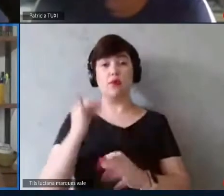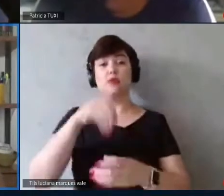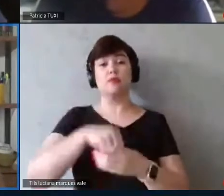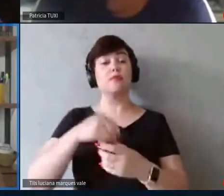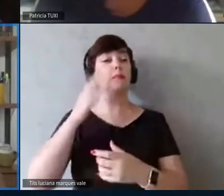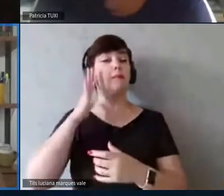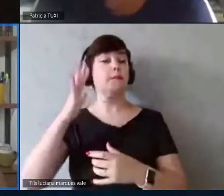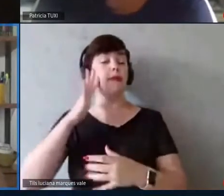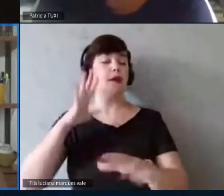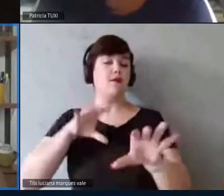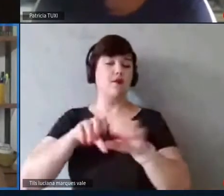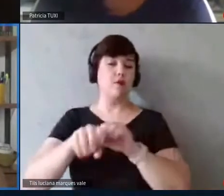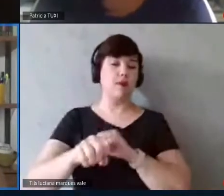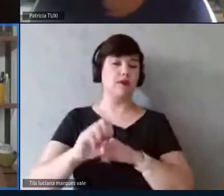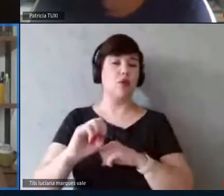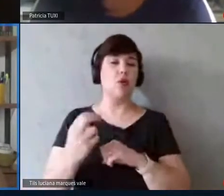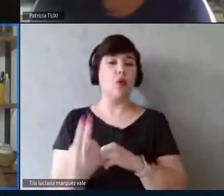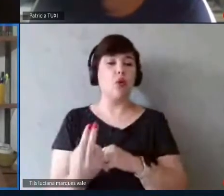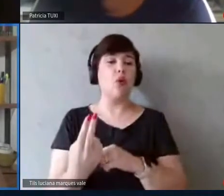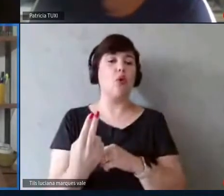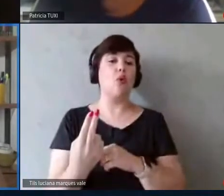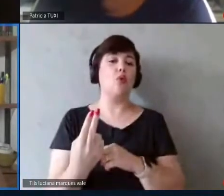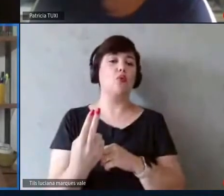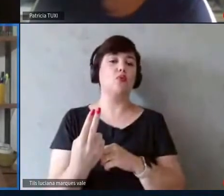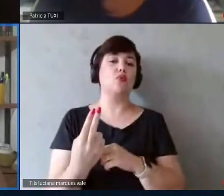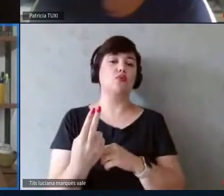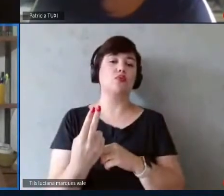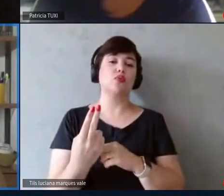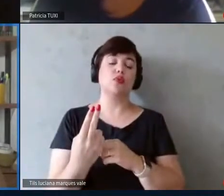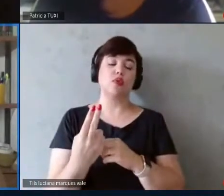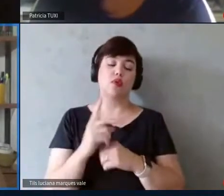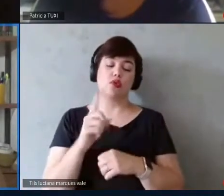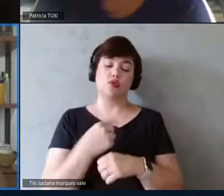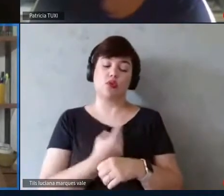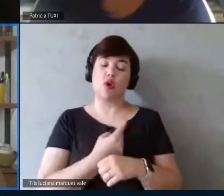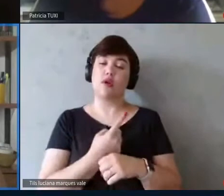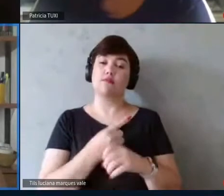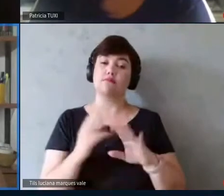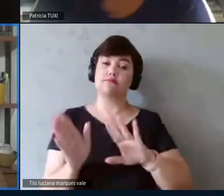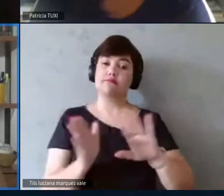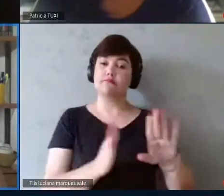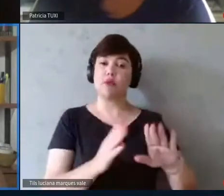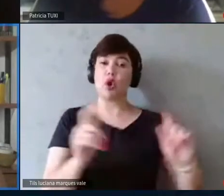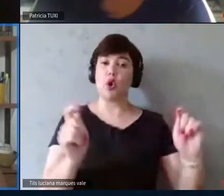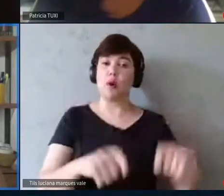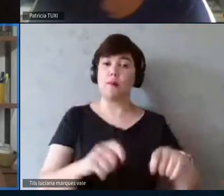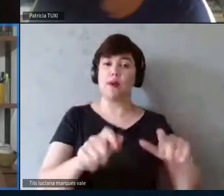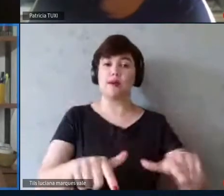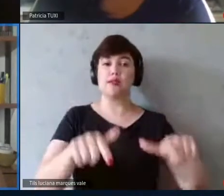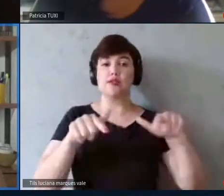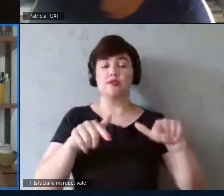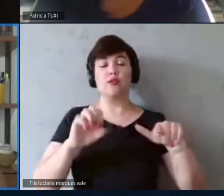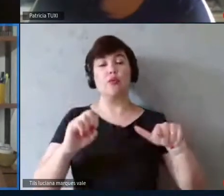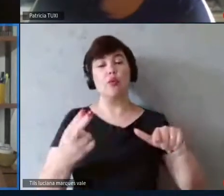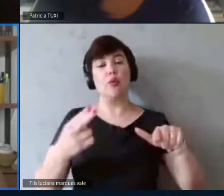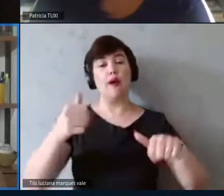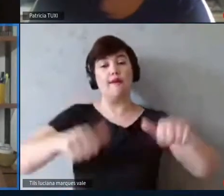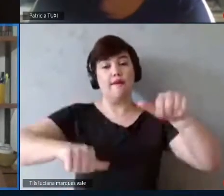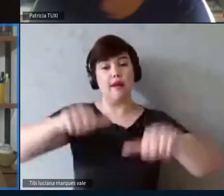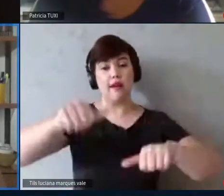pensar a formação, ou se a gente deixa a parte de competências mais para certificação, para